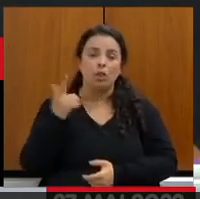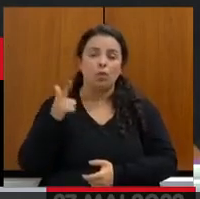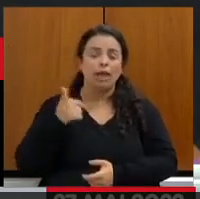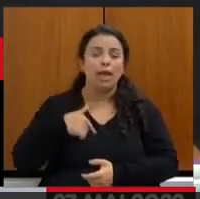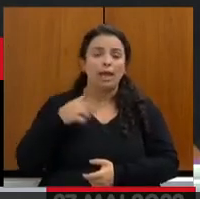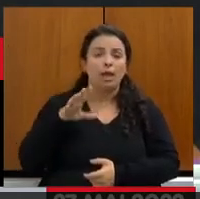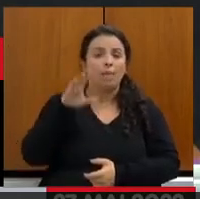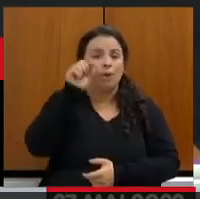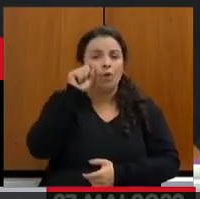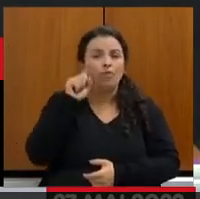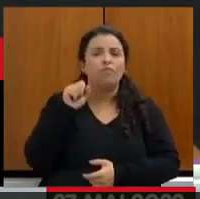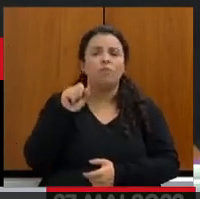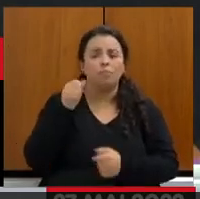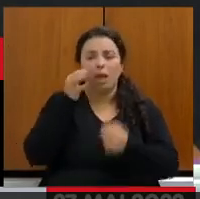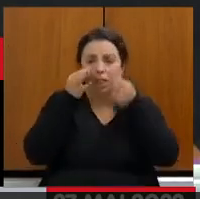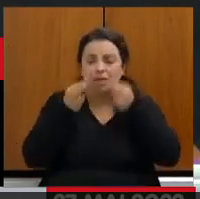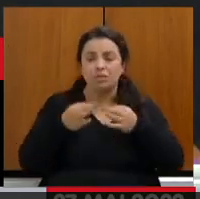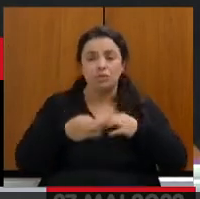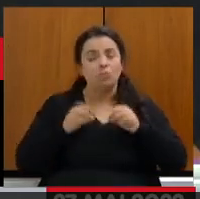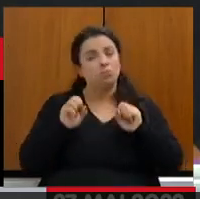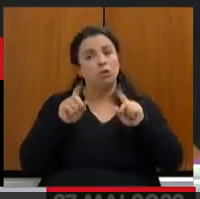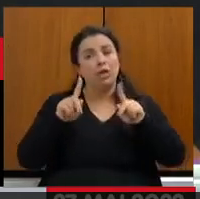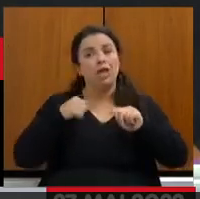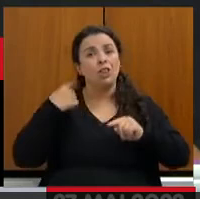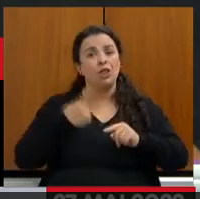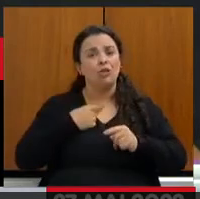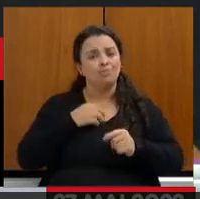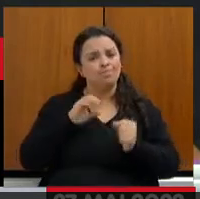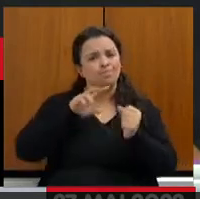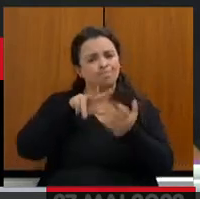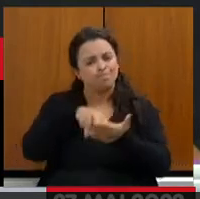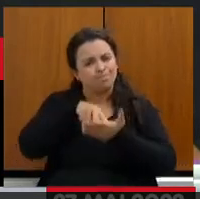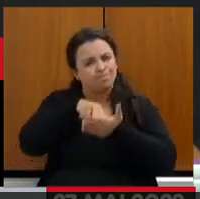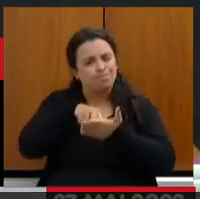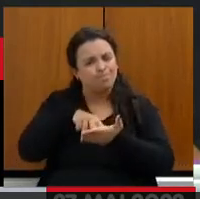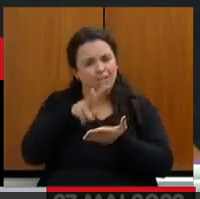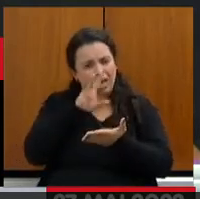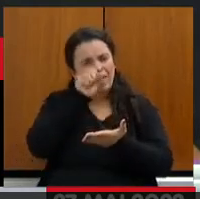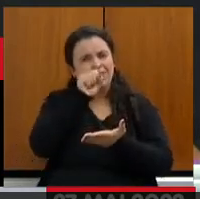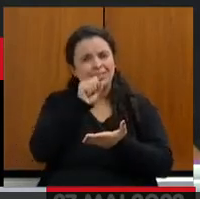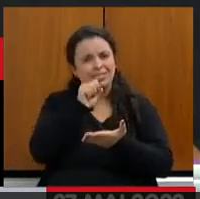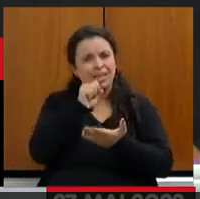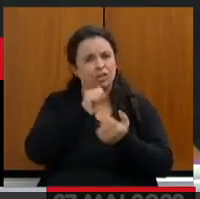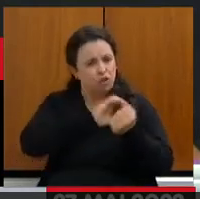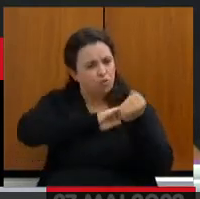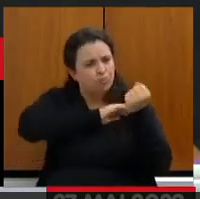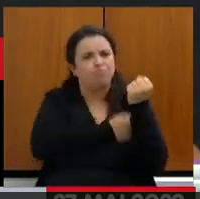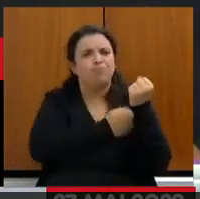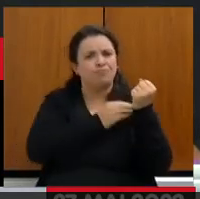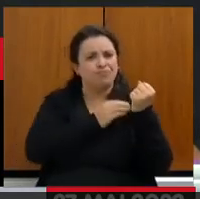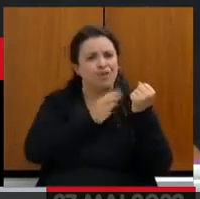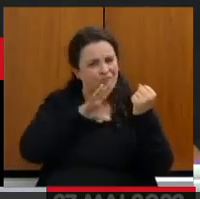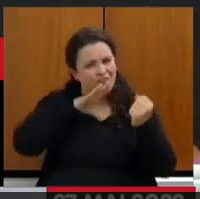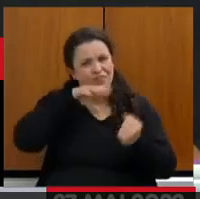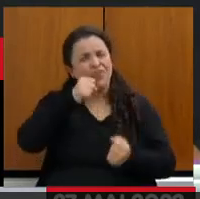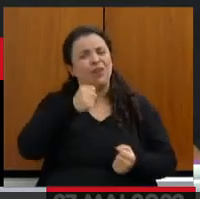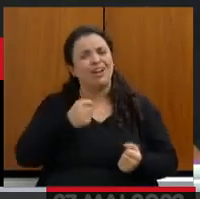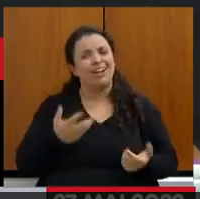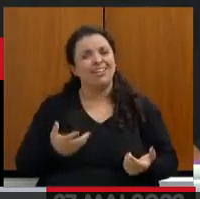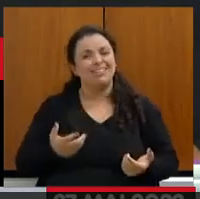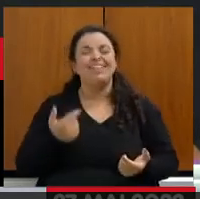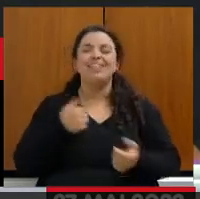nós somos resistentes re Os Valentes um dia irão nos ouvir com certeza mas eu quero deixar aqui meu abraço afetuoso